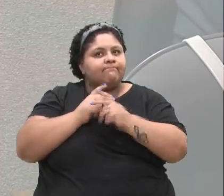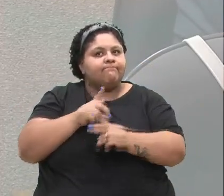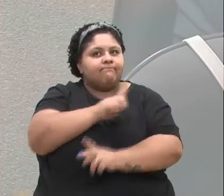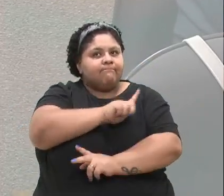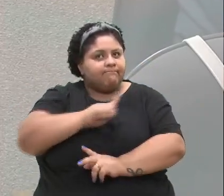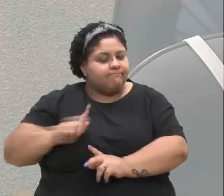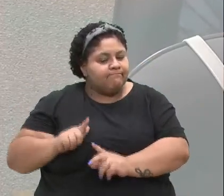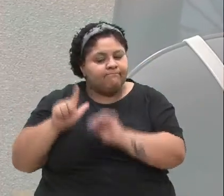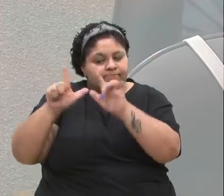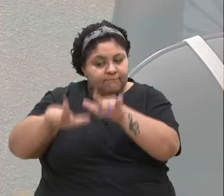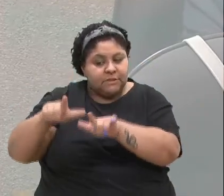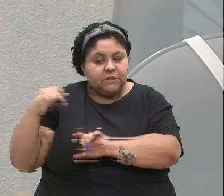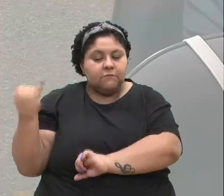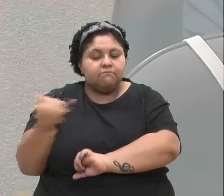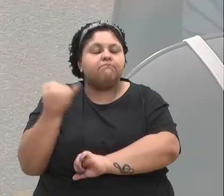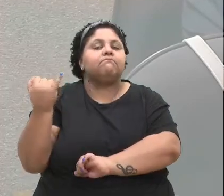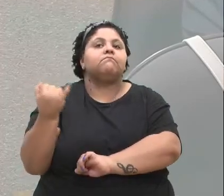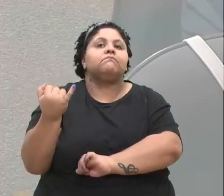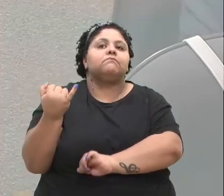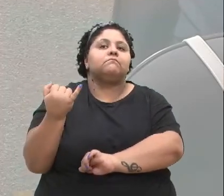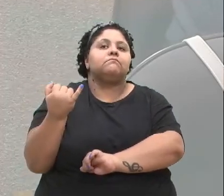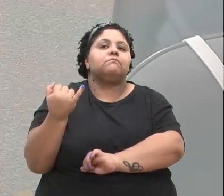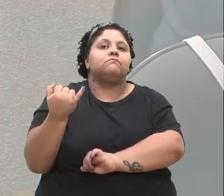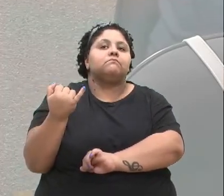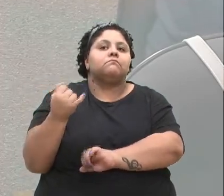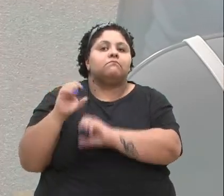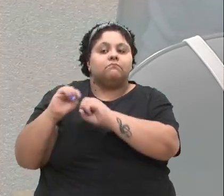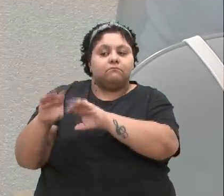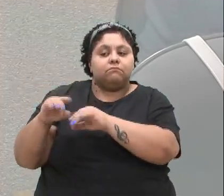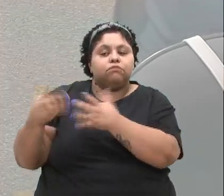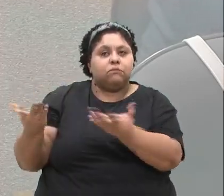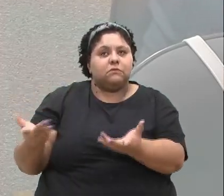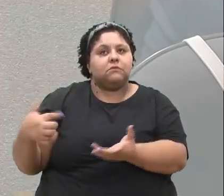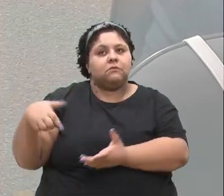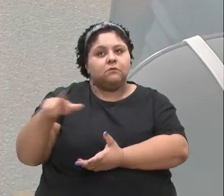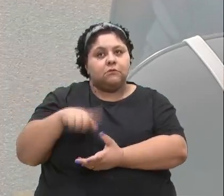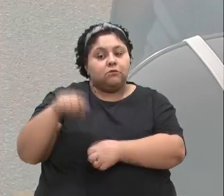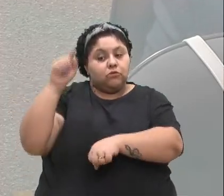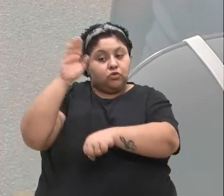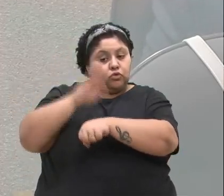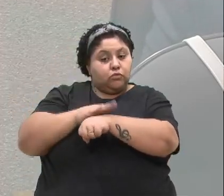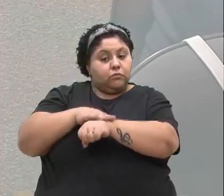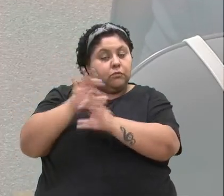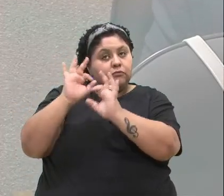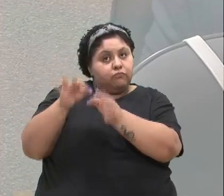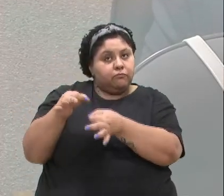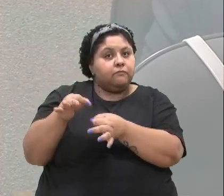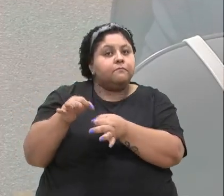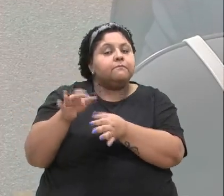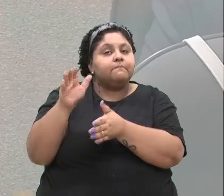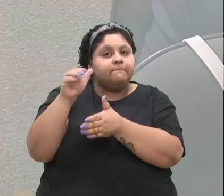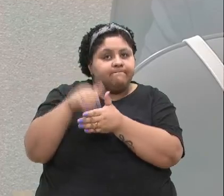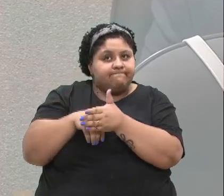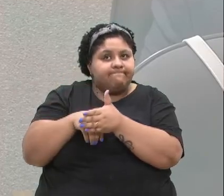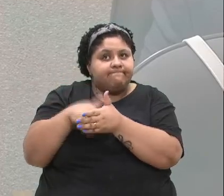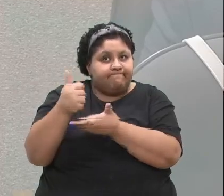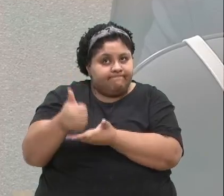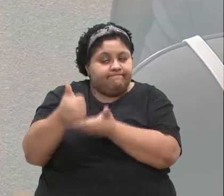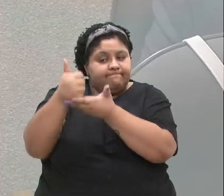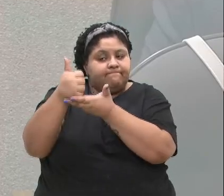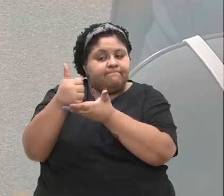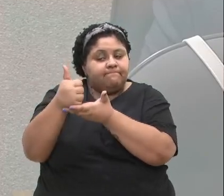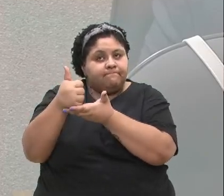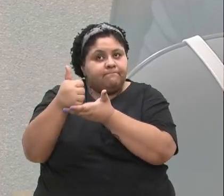área tão importante que é a área da educação. Então, em momento oportuno, estarei votando a favor desta